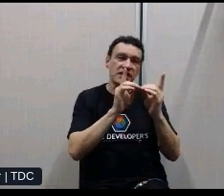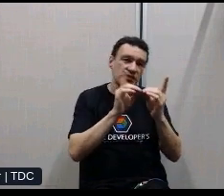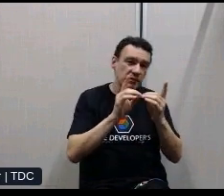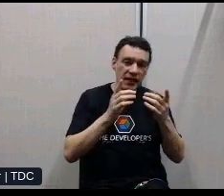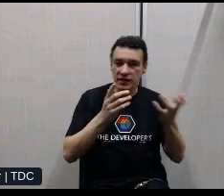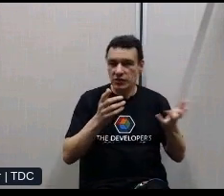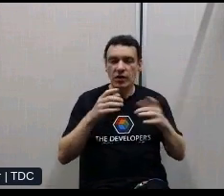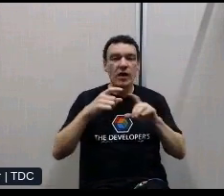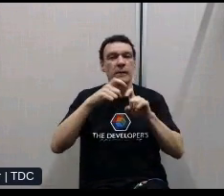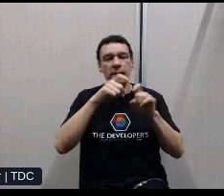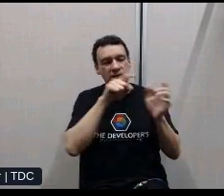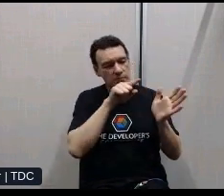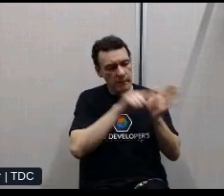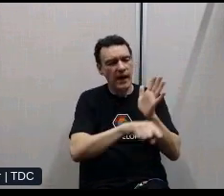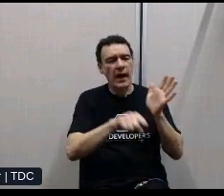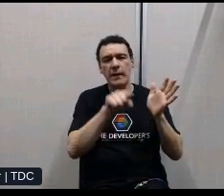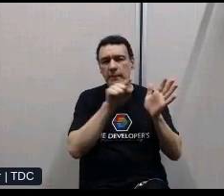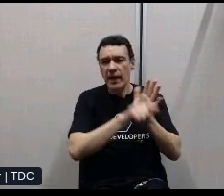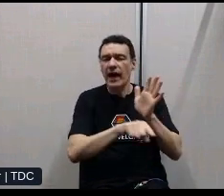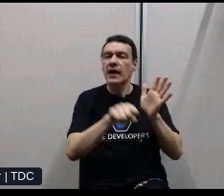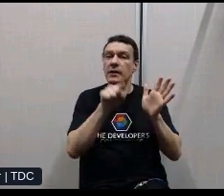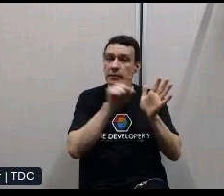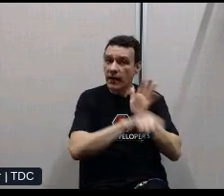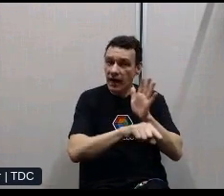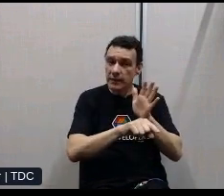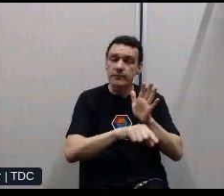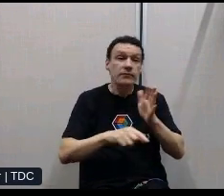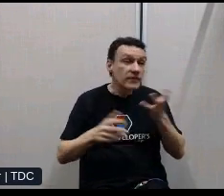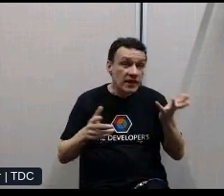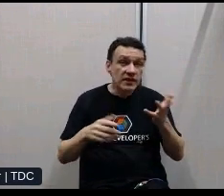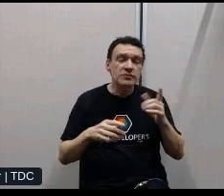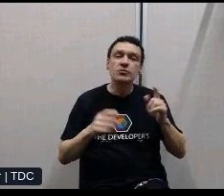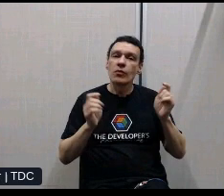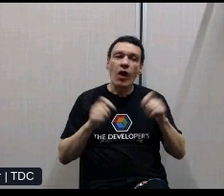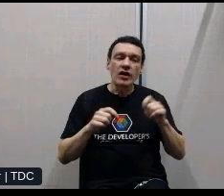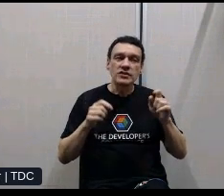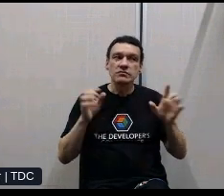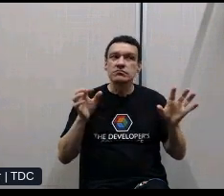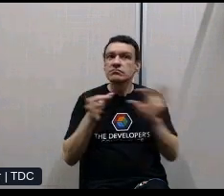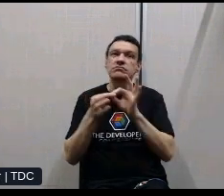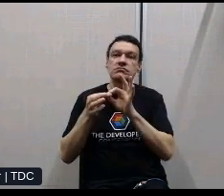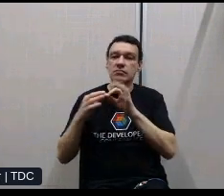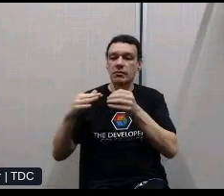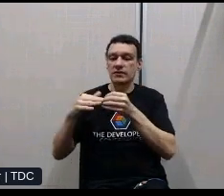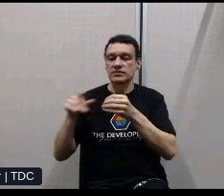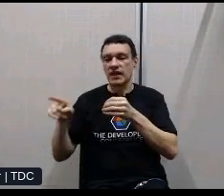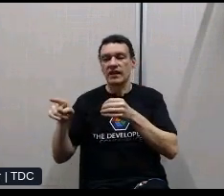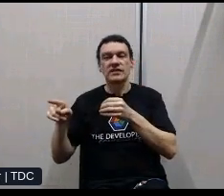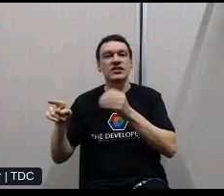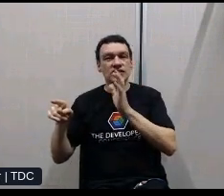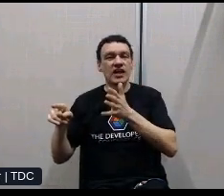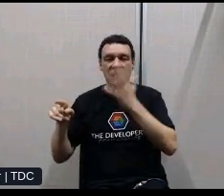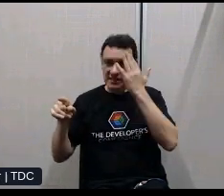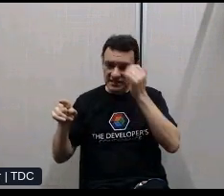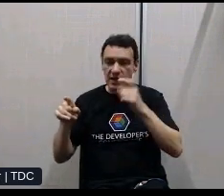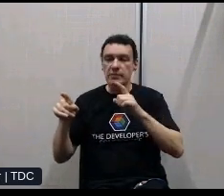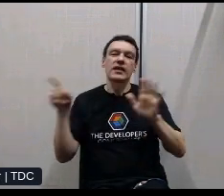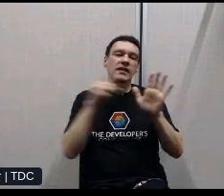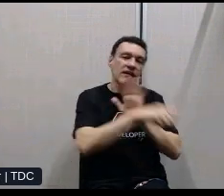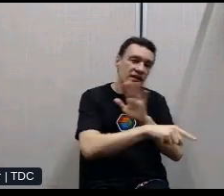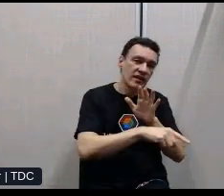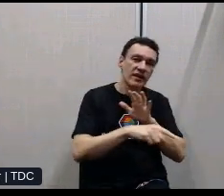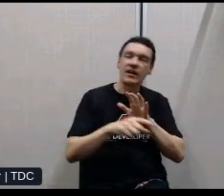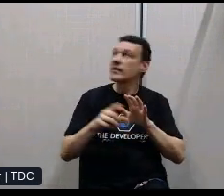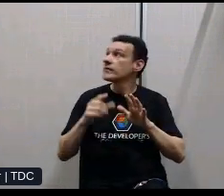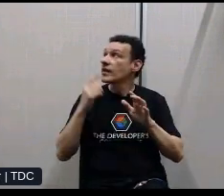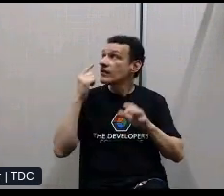está perguntando, consegue fazer essa conexão. Então, vocês podem observar o paciente mais o